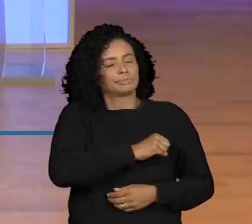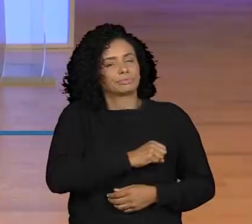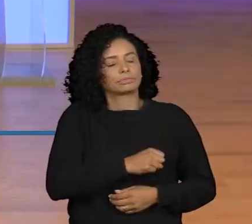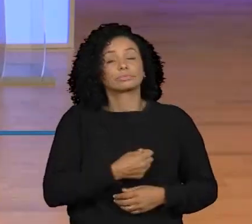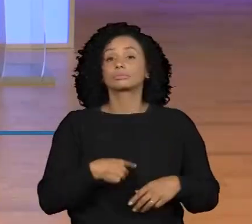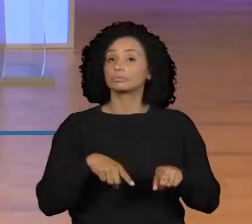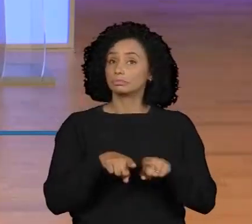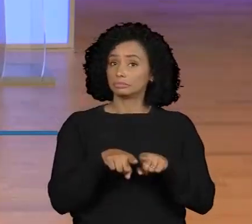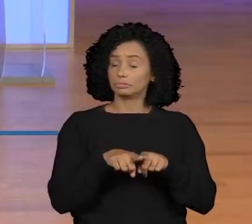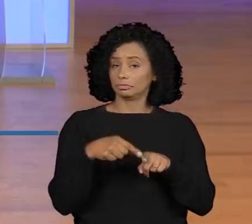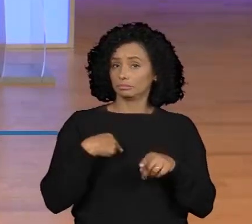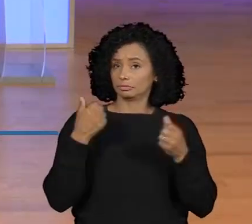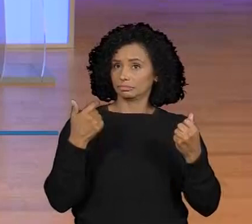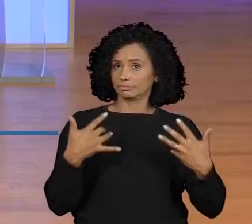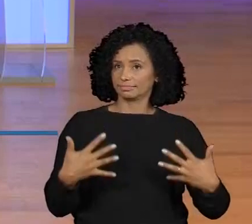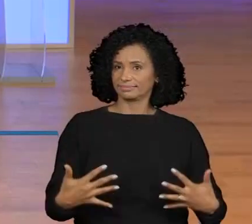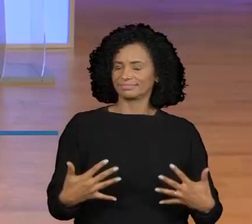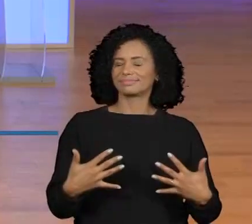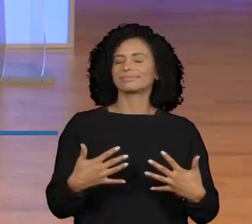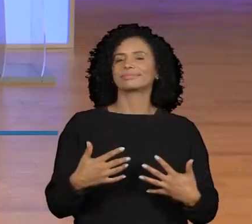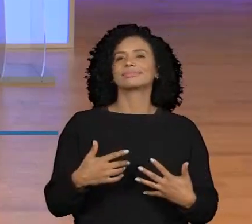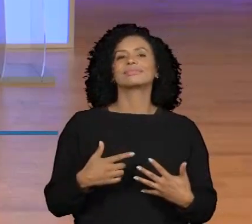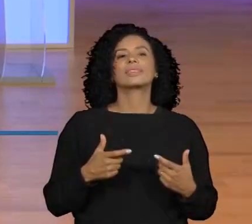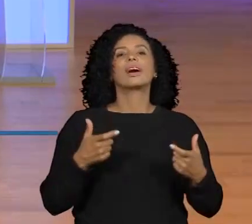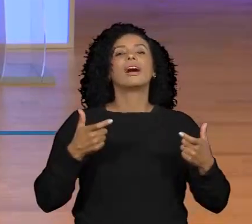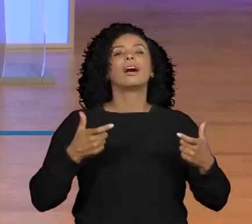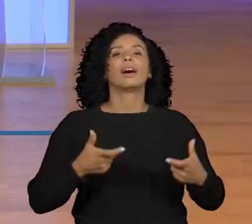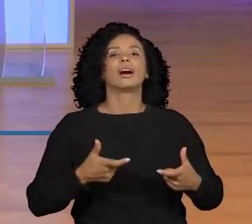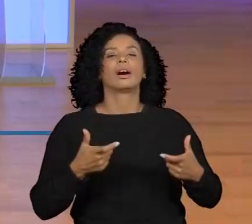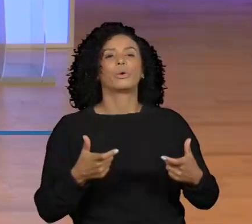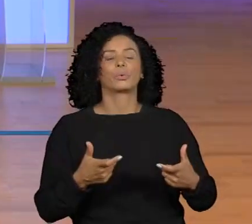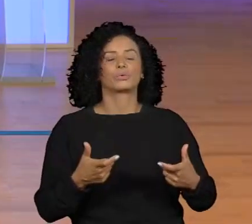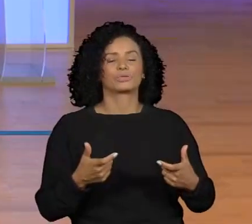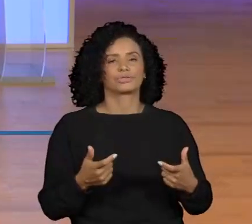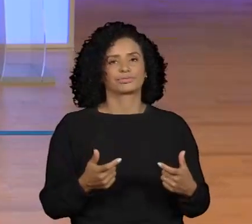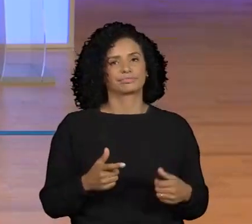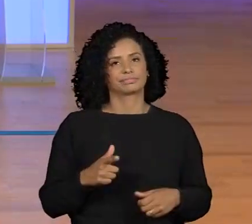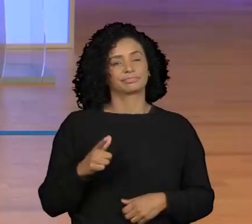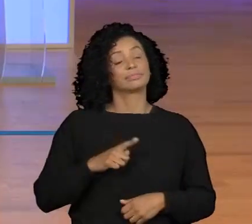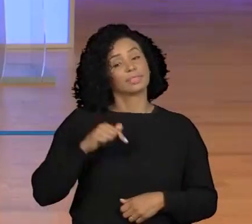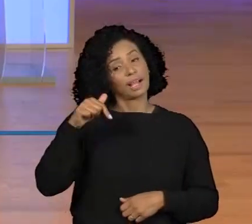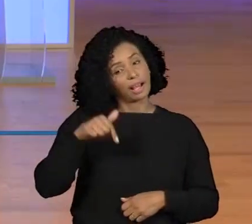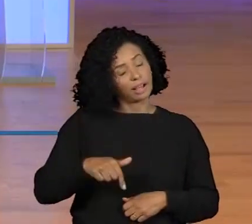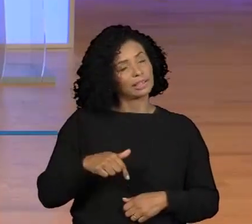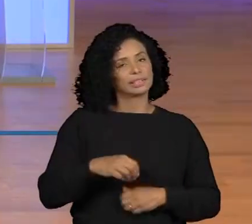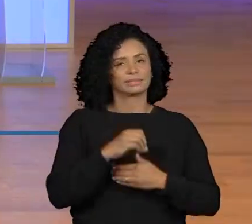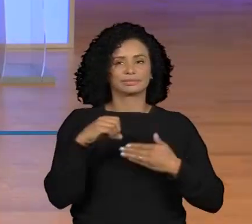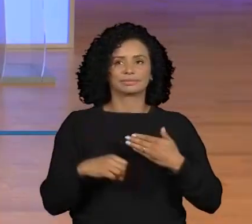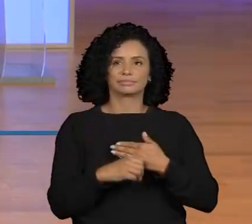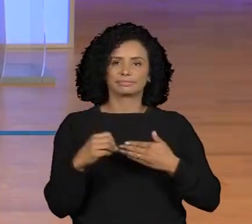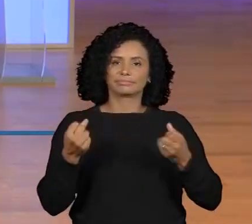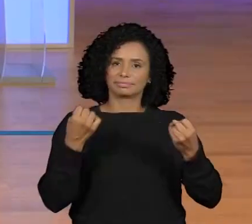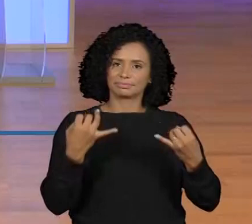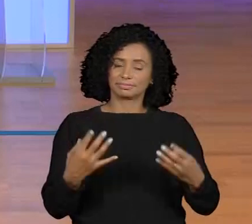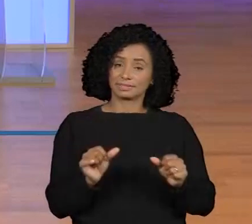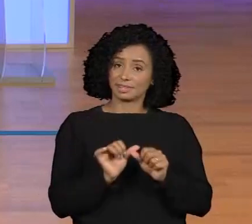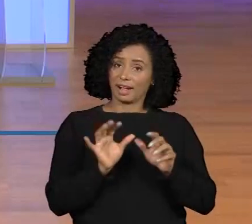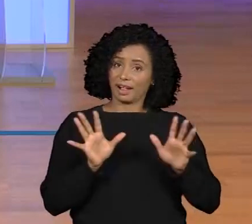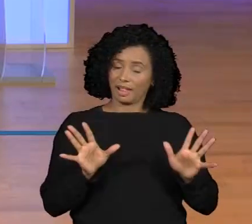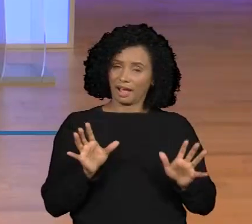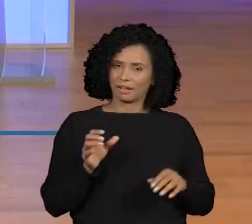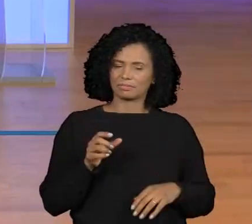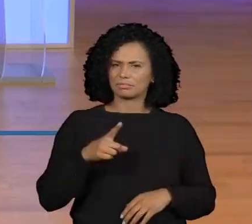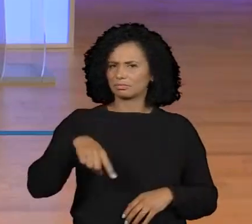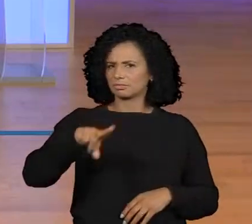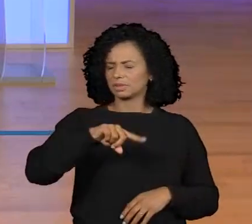gente tá explicando Aquele é bem resumidinho assim que a gente não tá formando músicos E é claro que se você fazer por